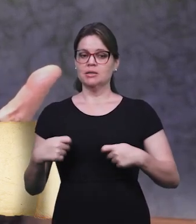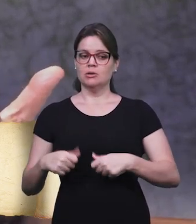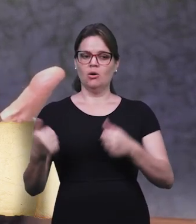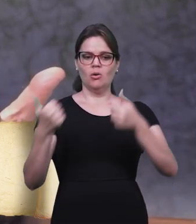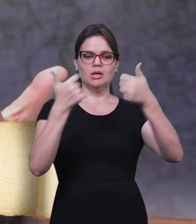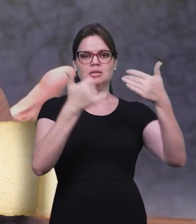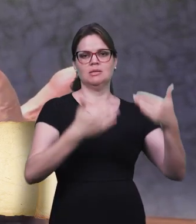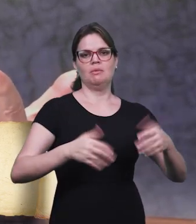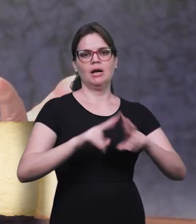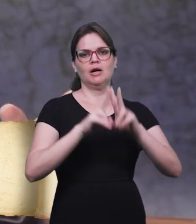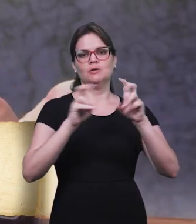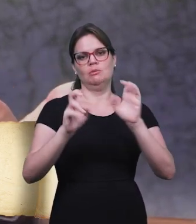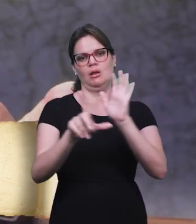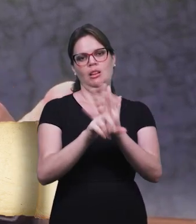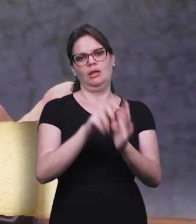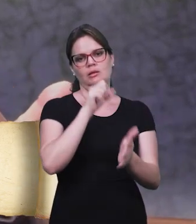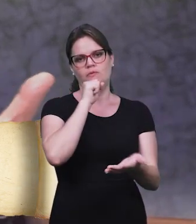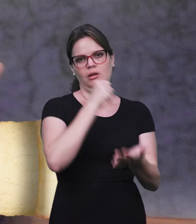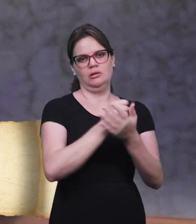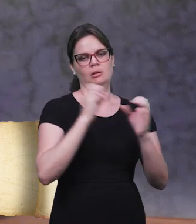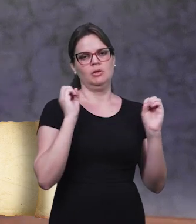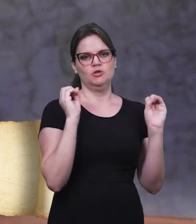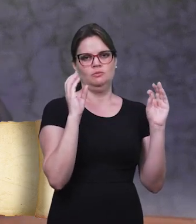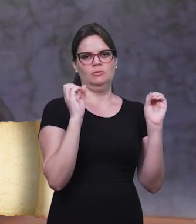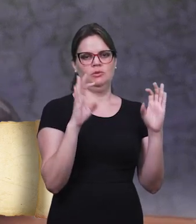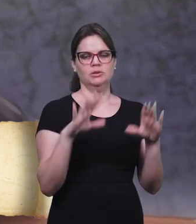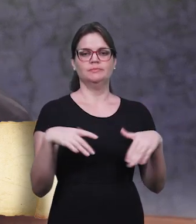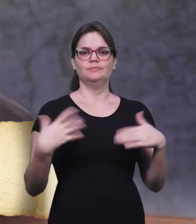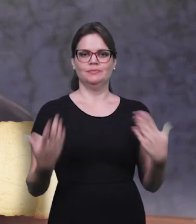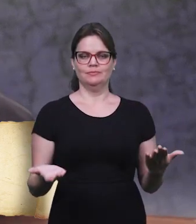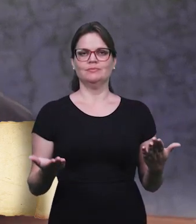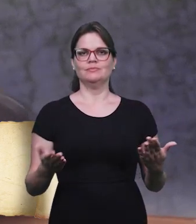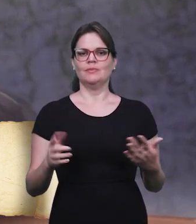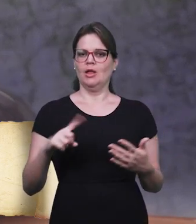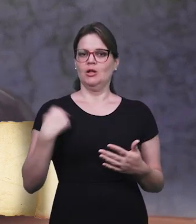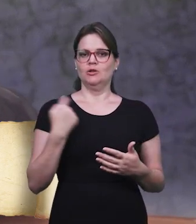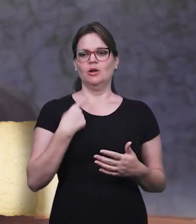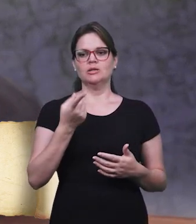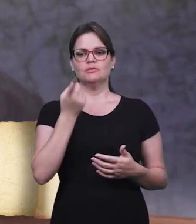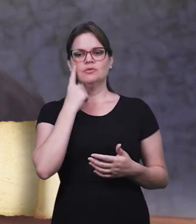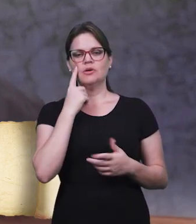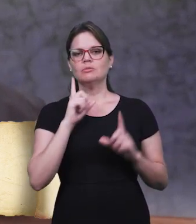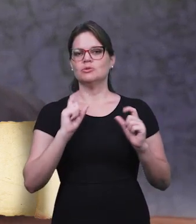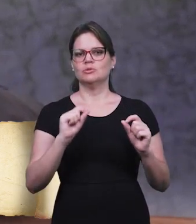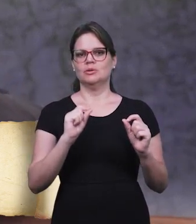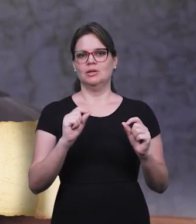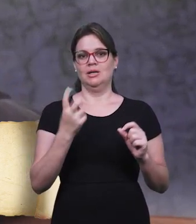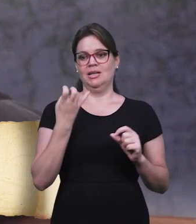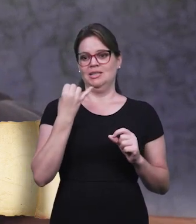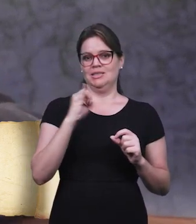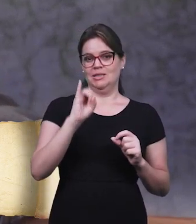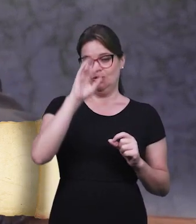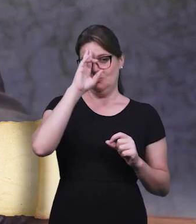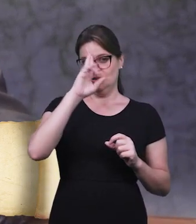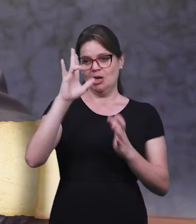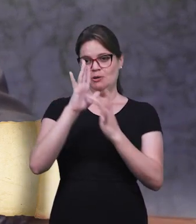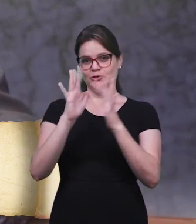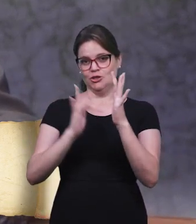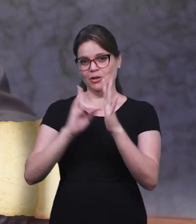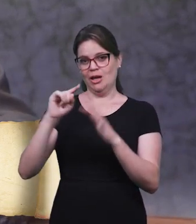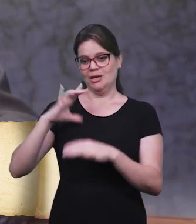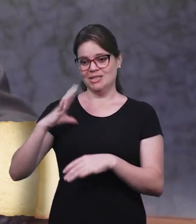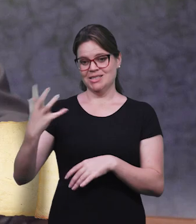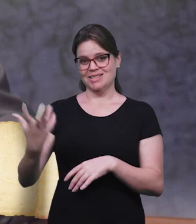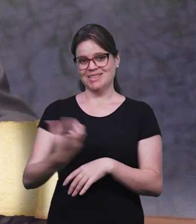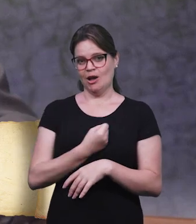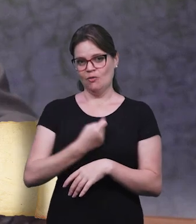estão obrigados a guardar a lei, mas eles vivem pela graça, ou seja, como Paulo teve a sua experiência, onde o